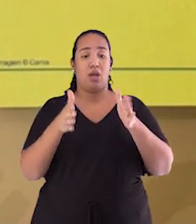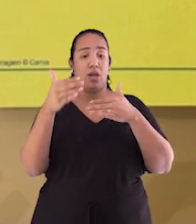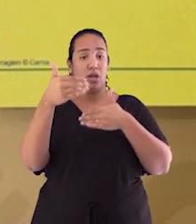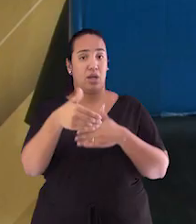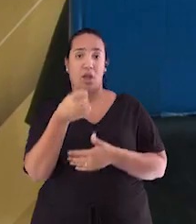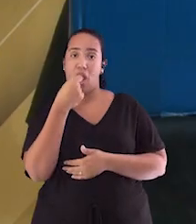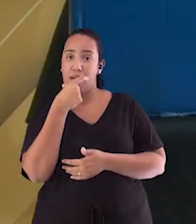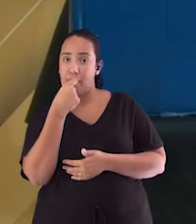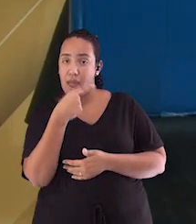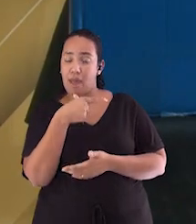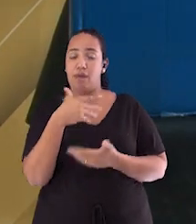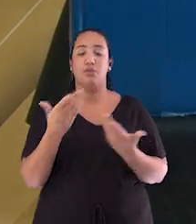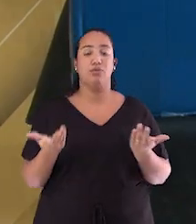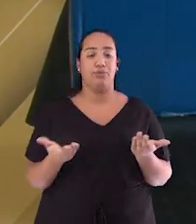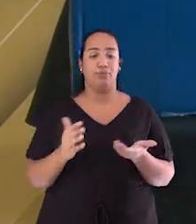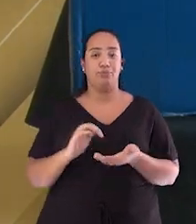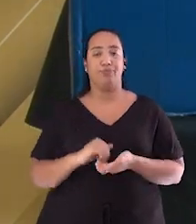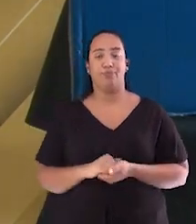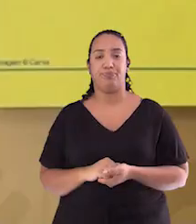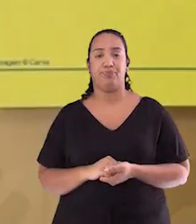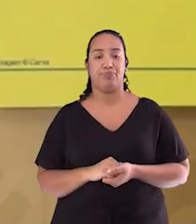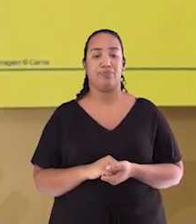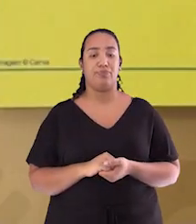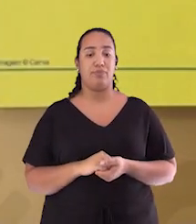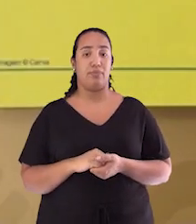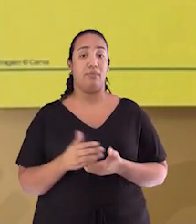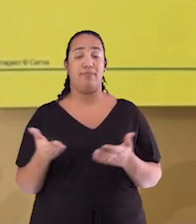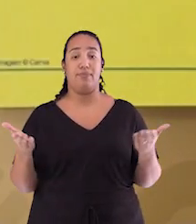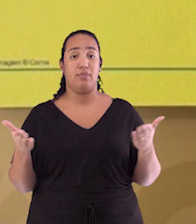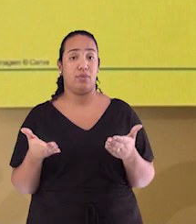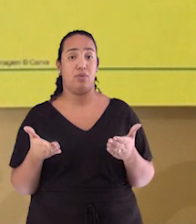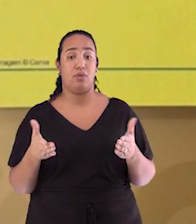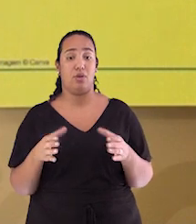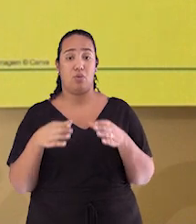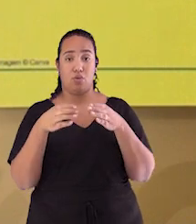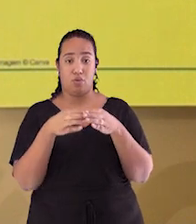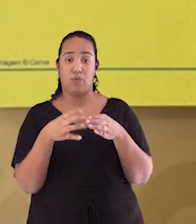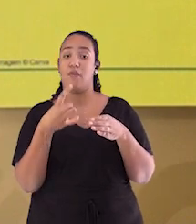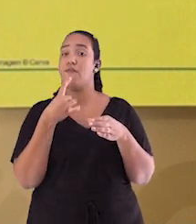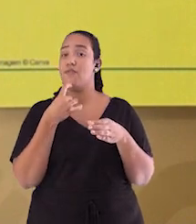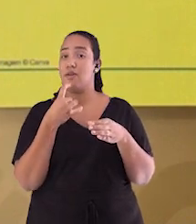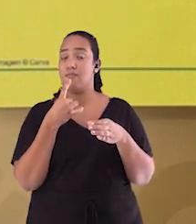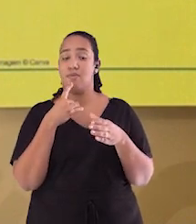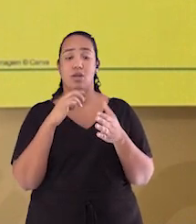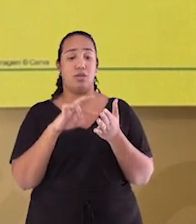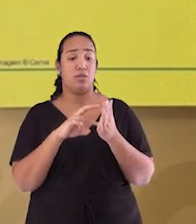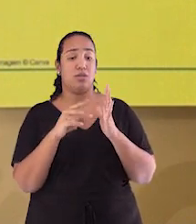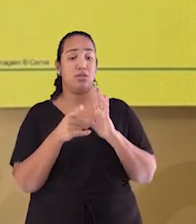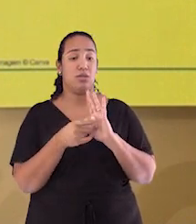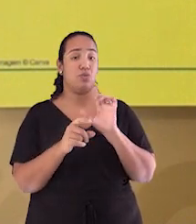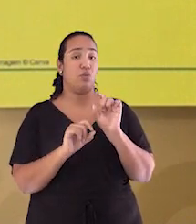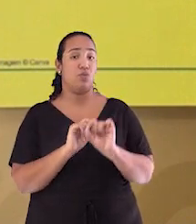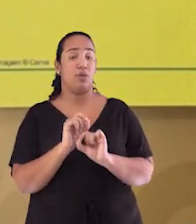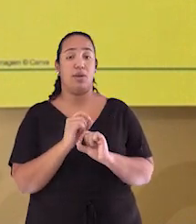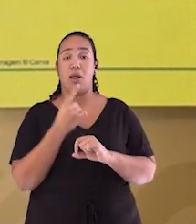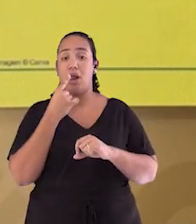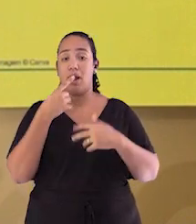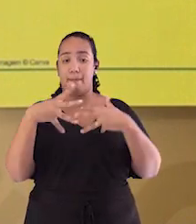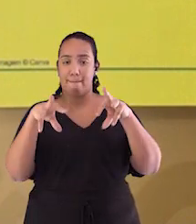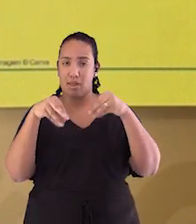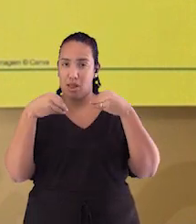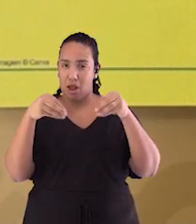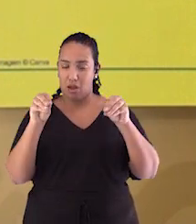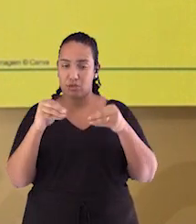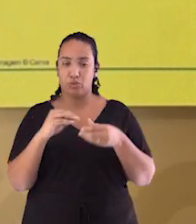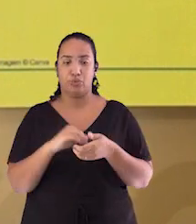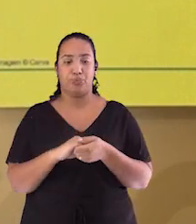remédios, entre outros. A cor vermelha representa os resíduos descartados que são